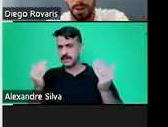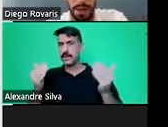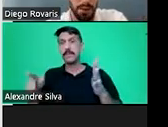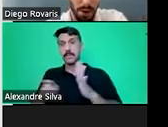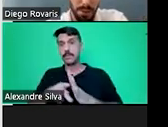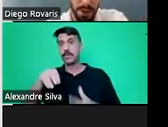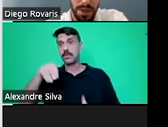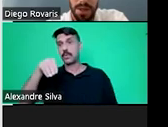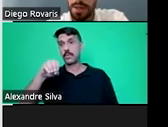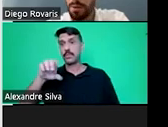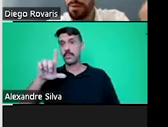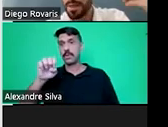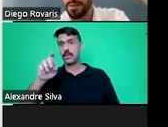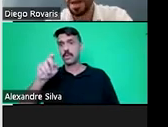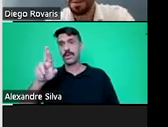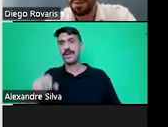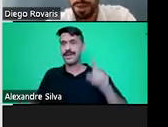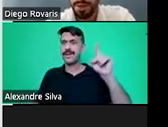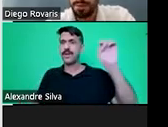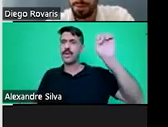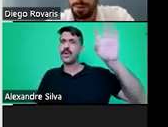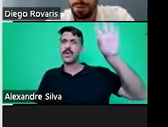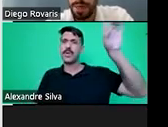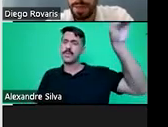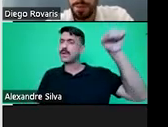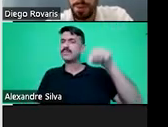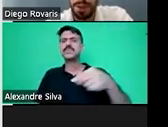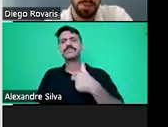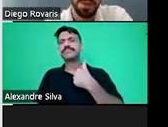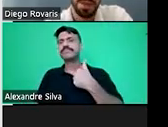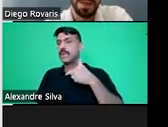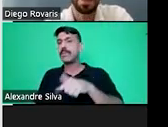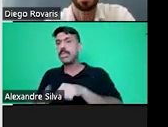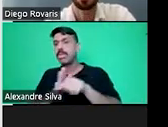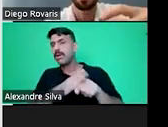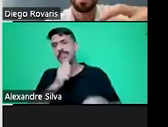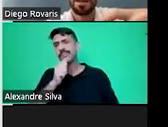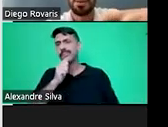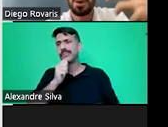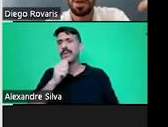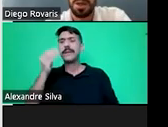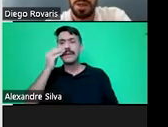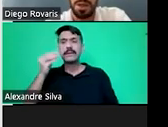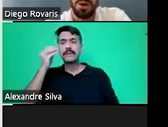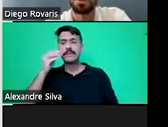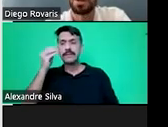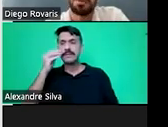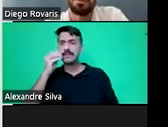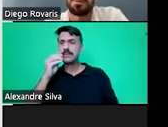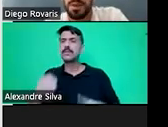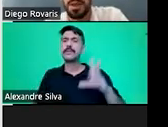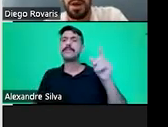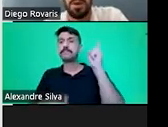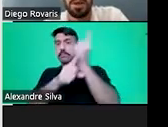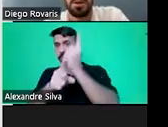na porta da Europa não vai ser viável aqui no Brasil, porque a gente precisa testar se tudo que a gente